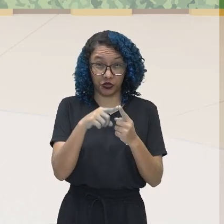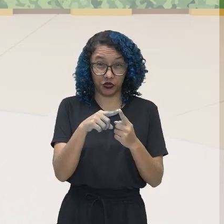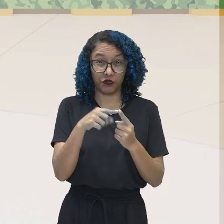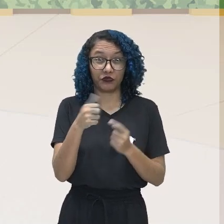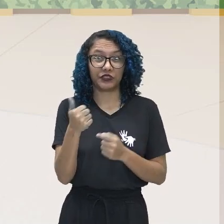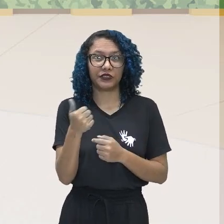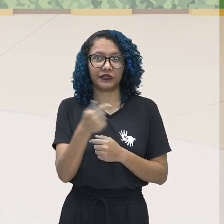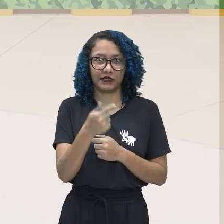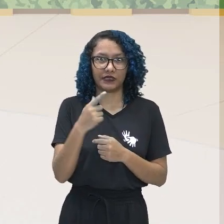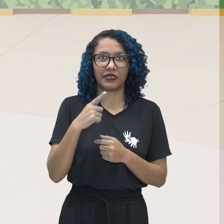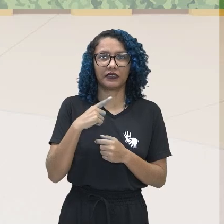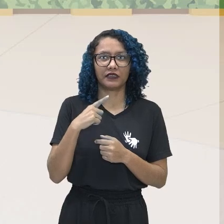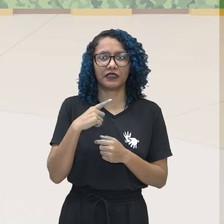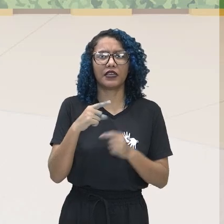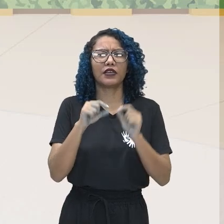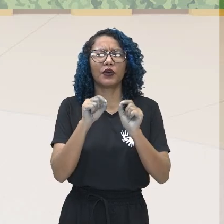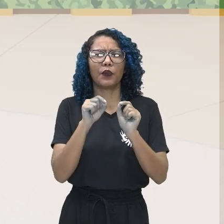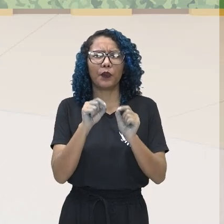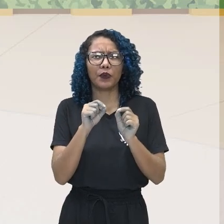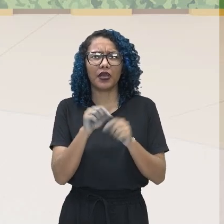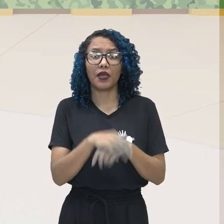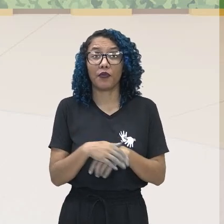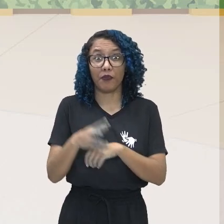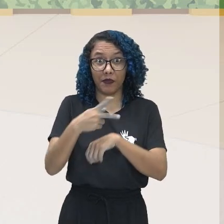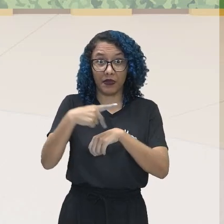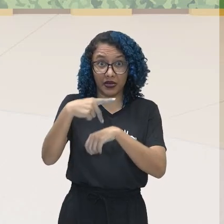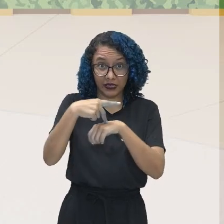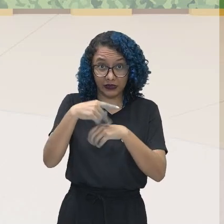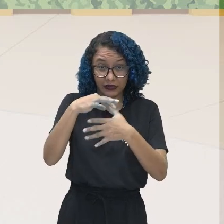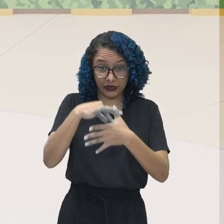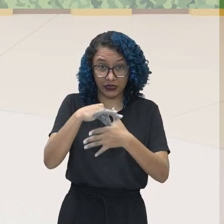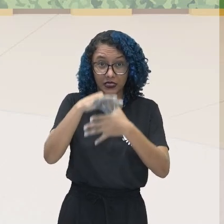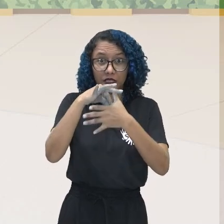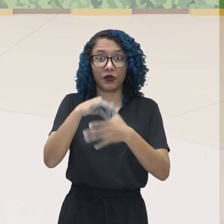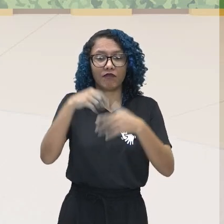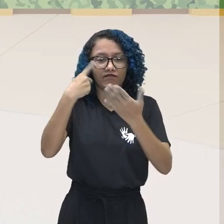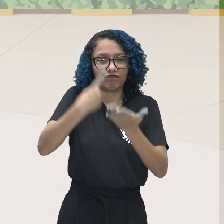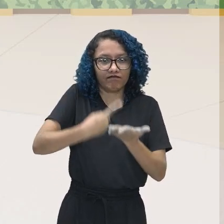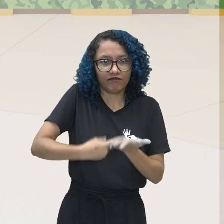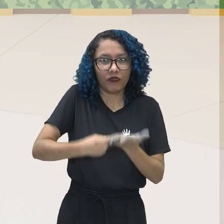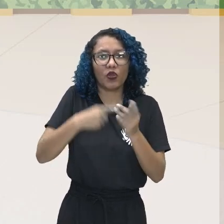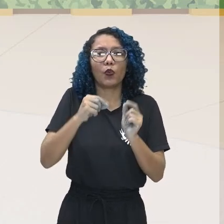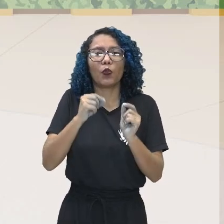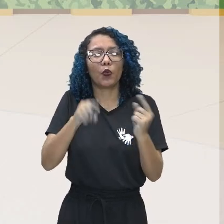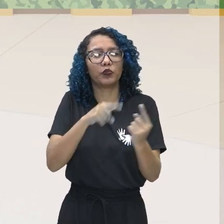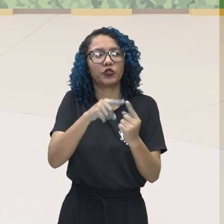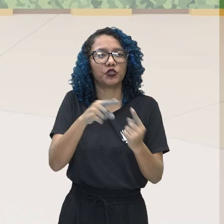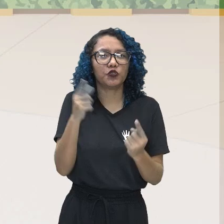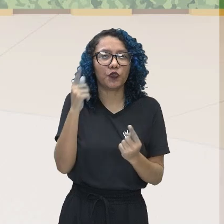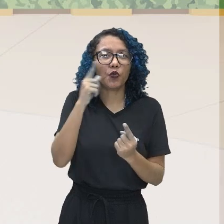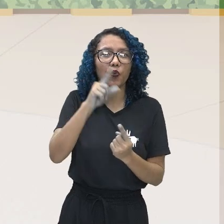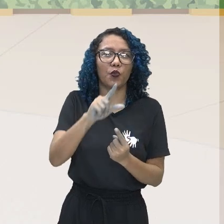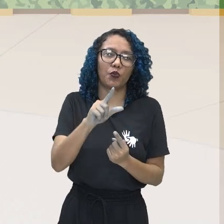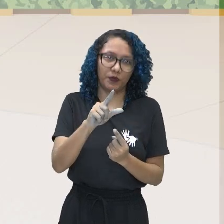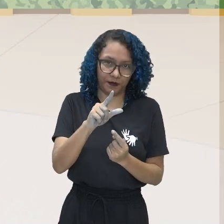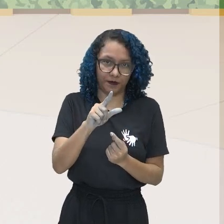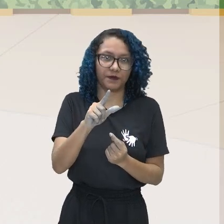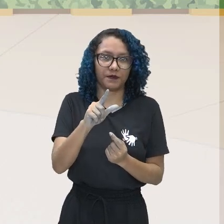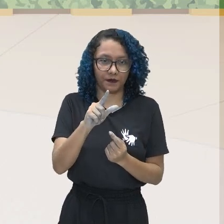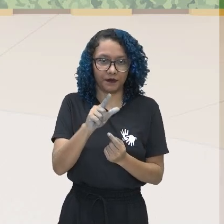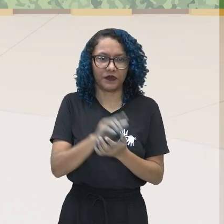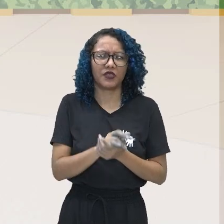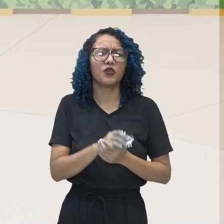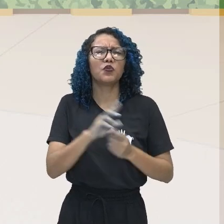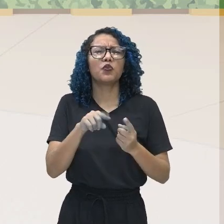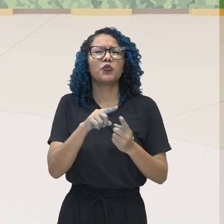vários países se comprometeram para estar batendo metas e essas metas visam proteger